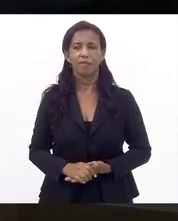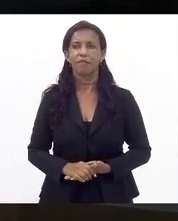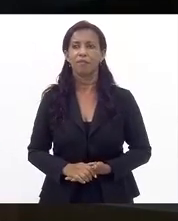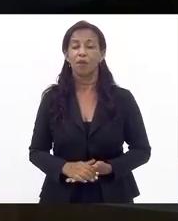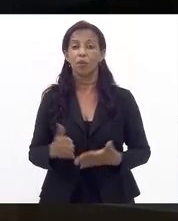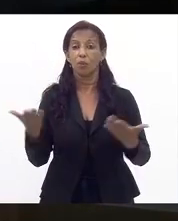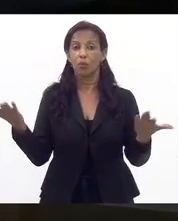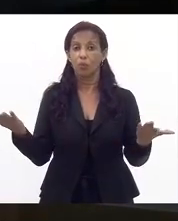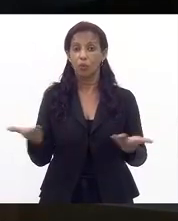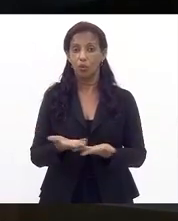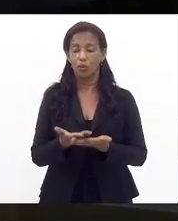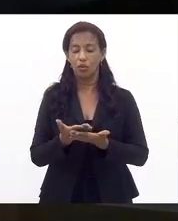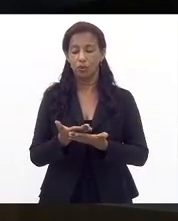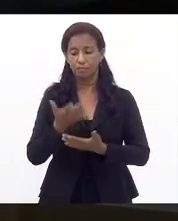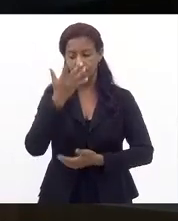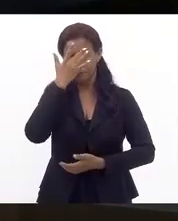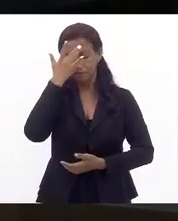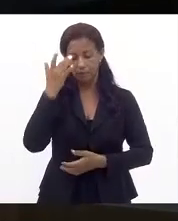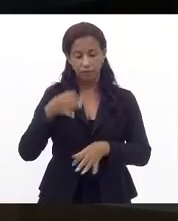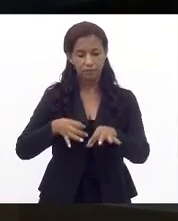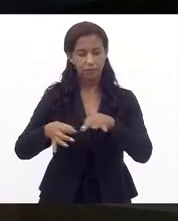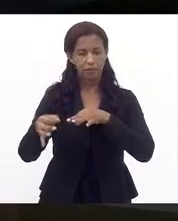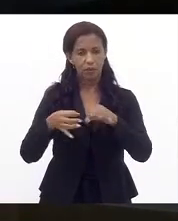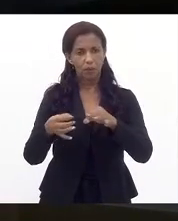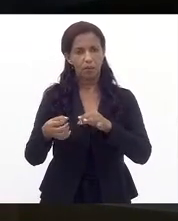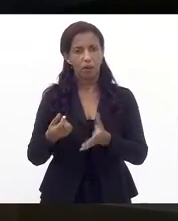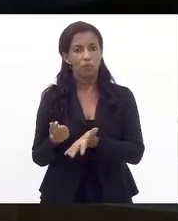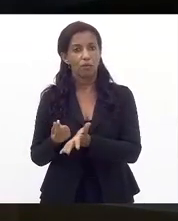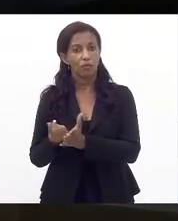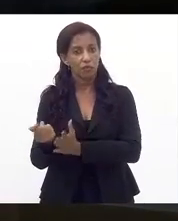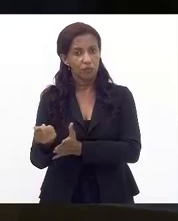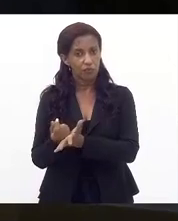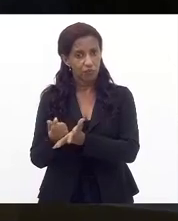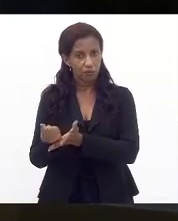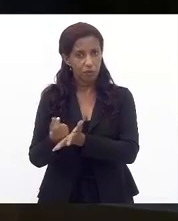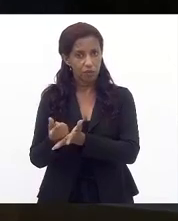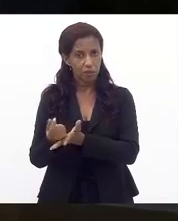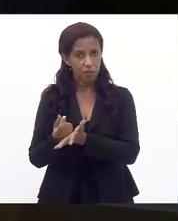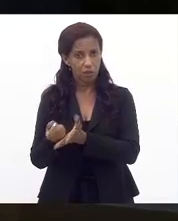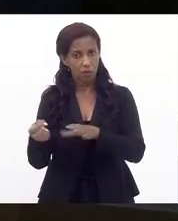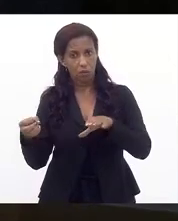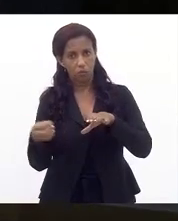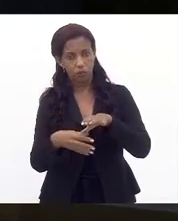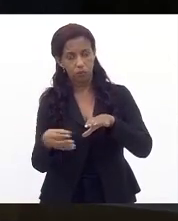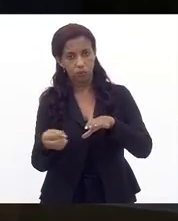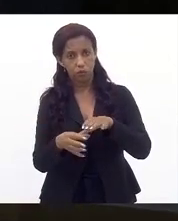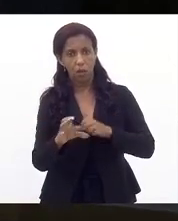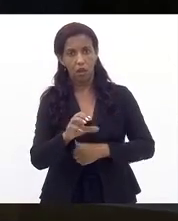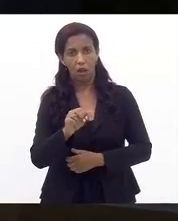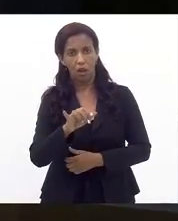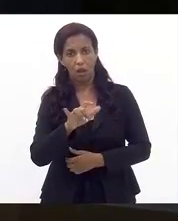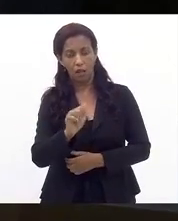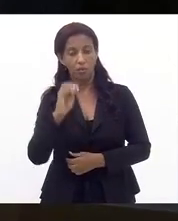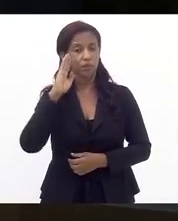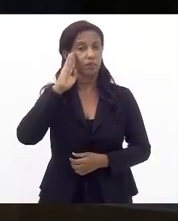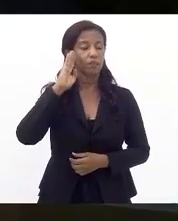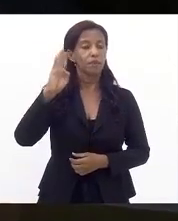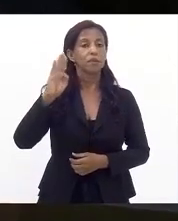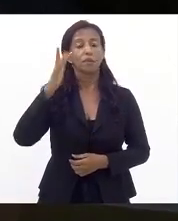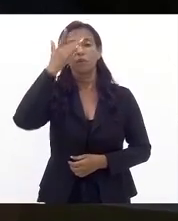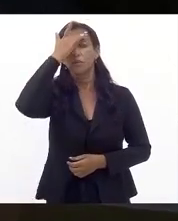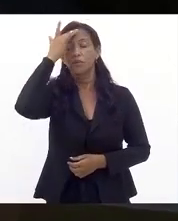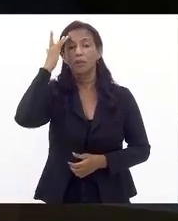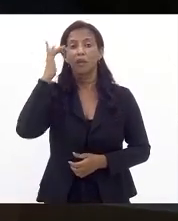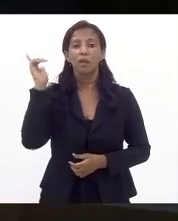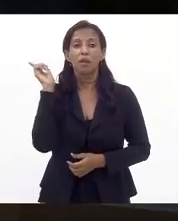hoje o pessoal que é do plano financeiro que é o fluxo de caixa Principalmente as